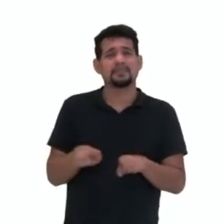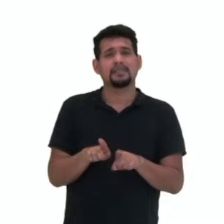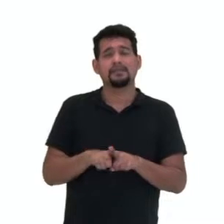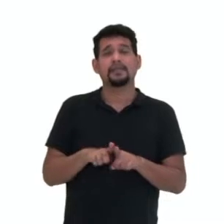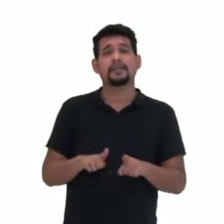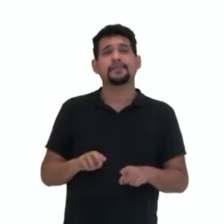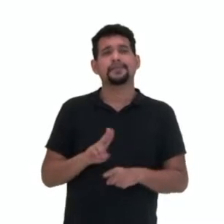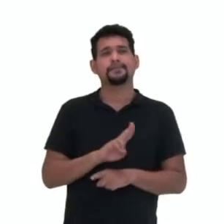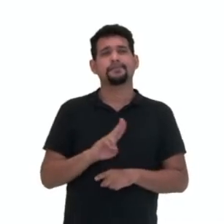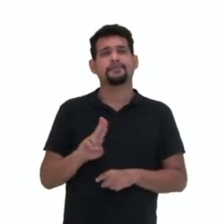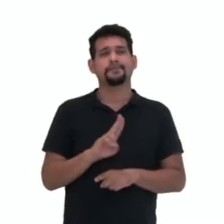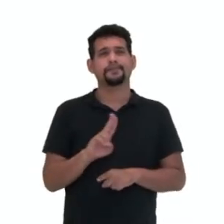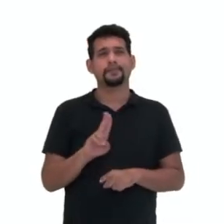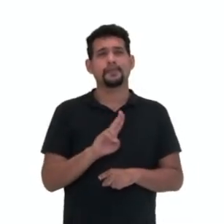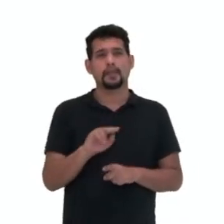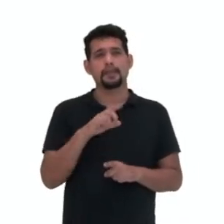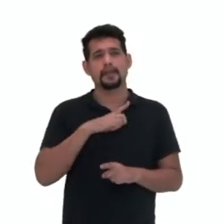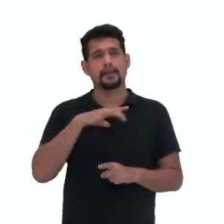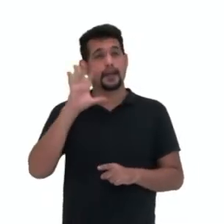Impetigo, que